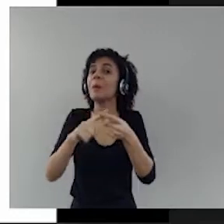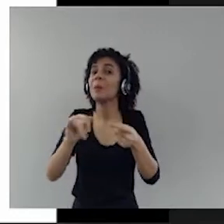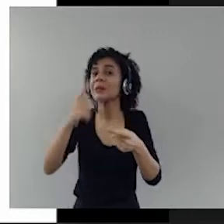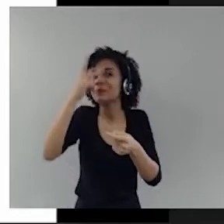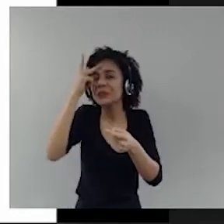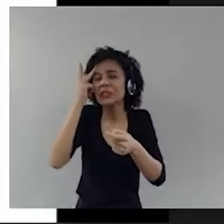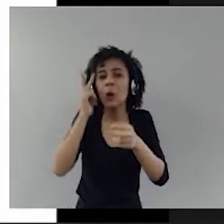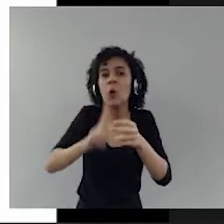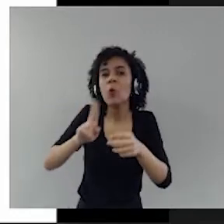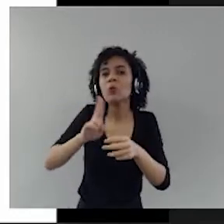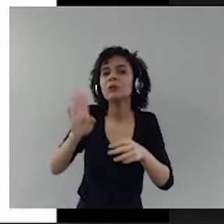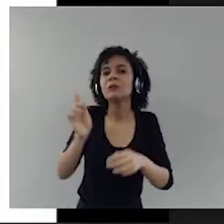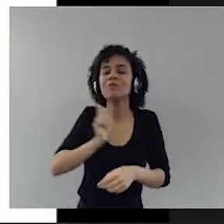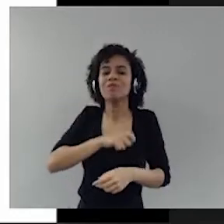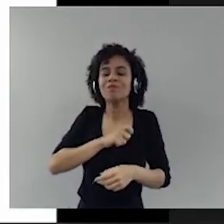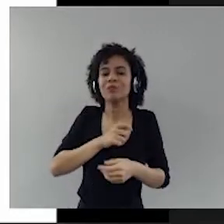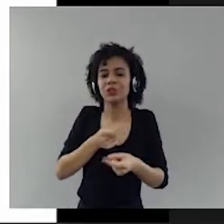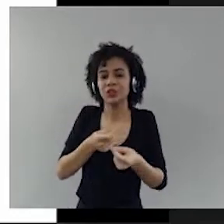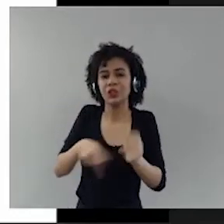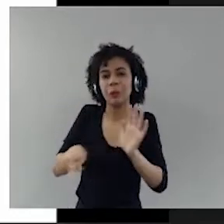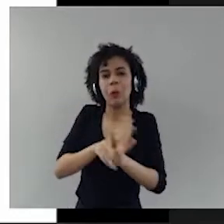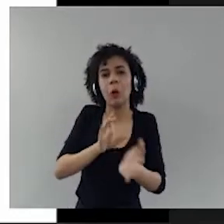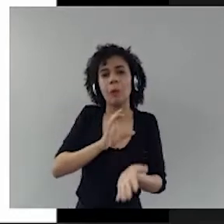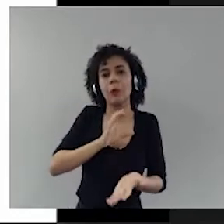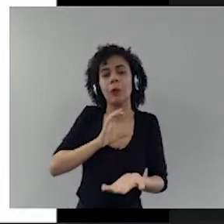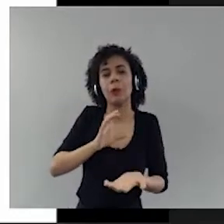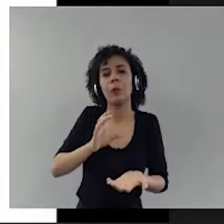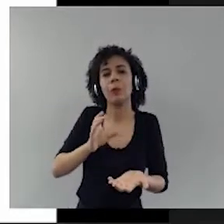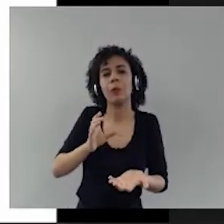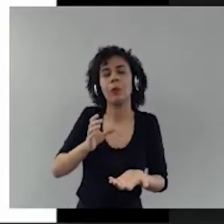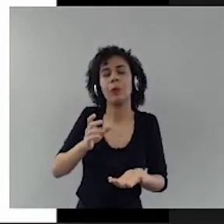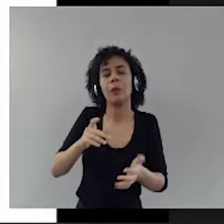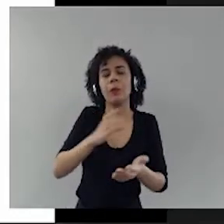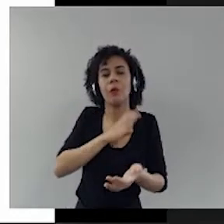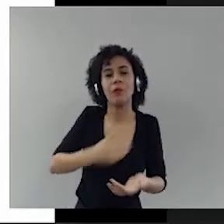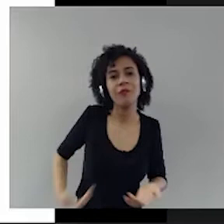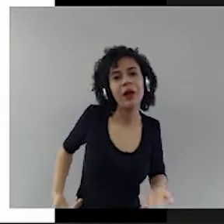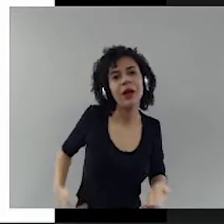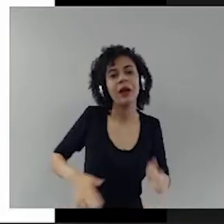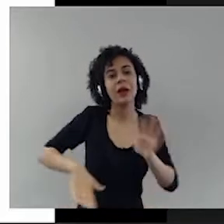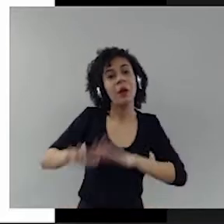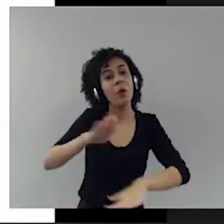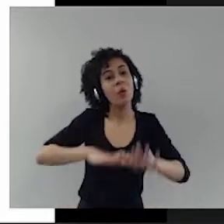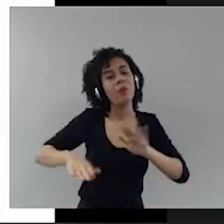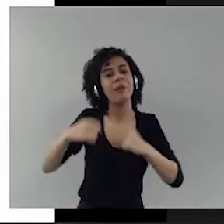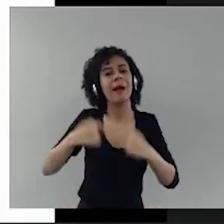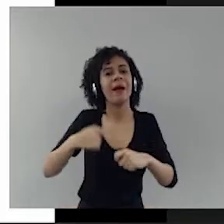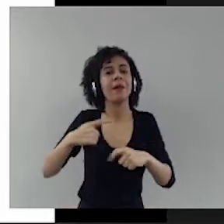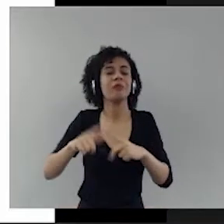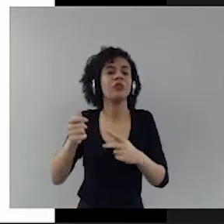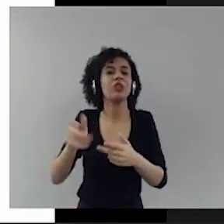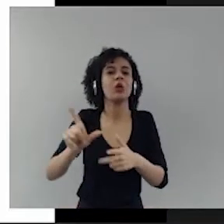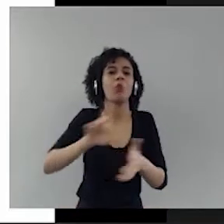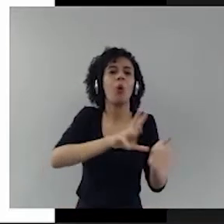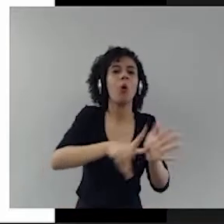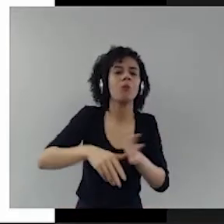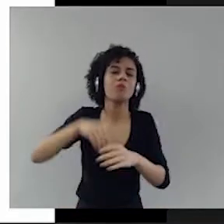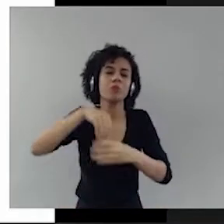para uma malversação de recursos públicos ou prática de corrupção e isso vem sendo